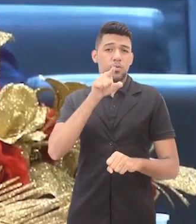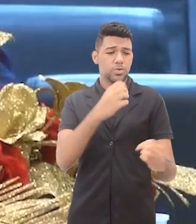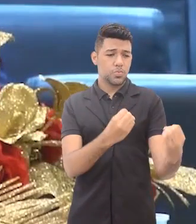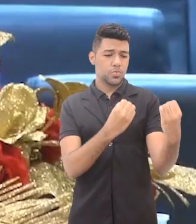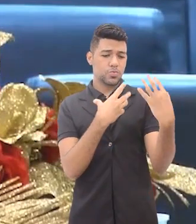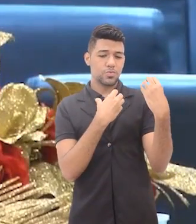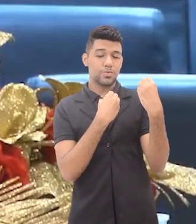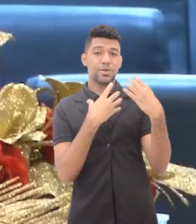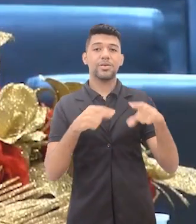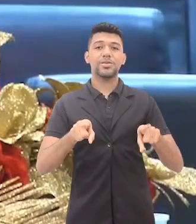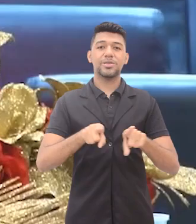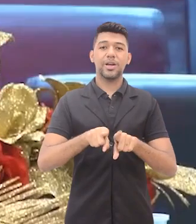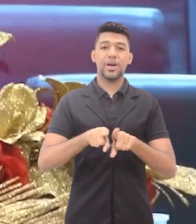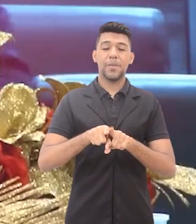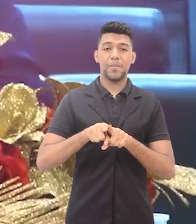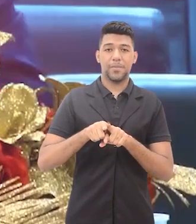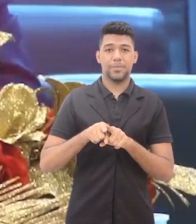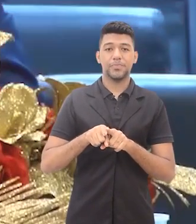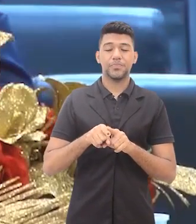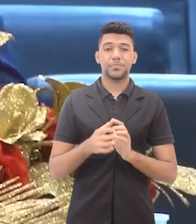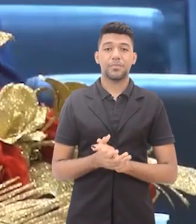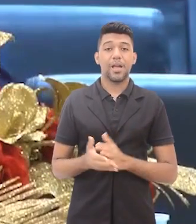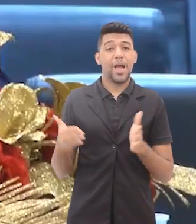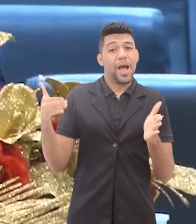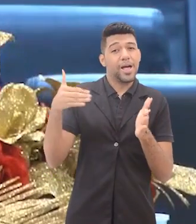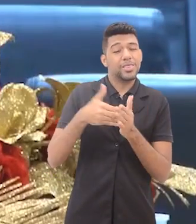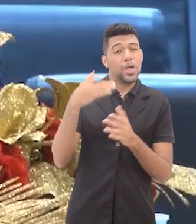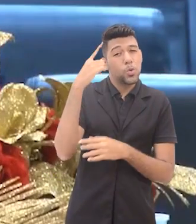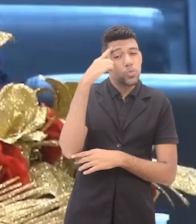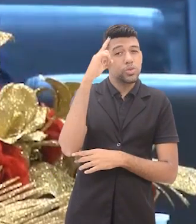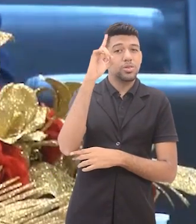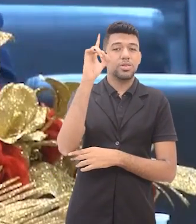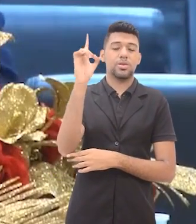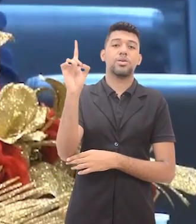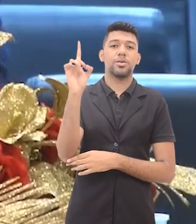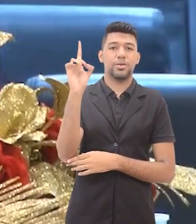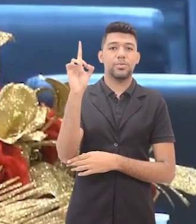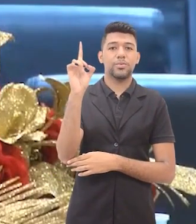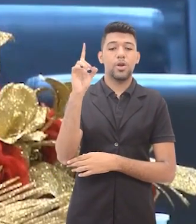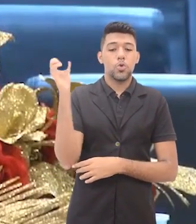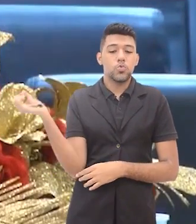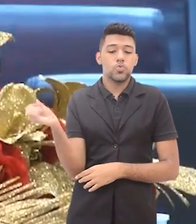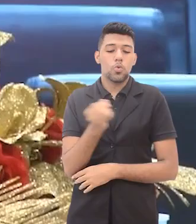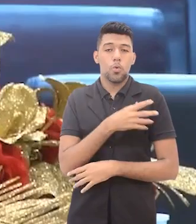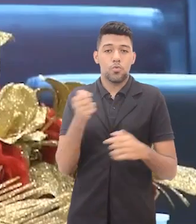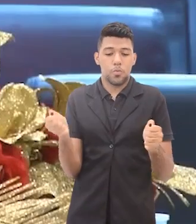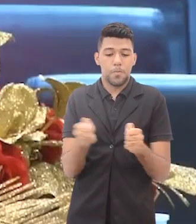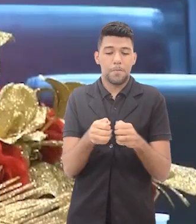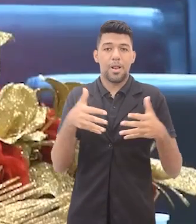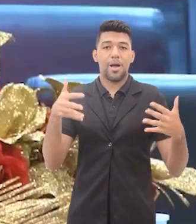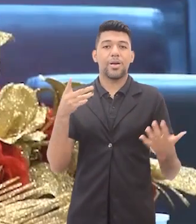nos alimentar e nos preparar até o dia em que o novo